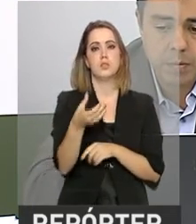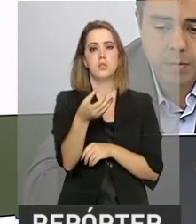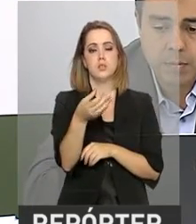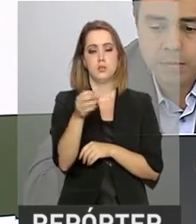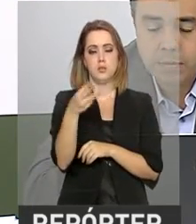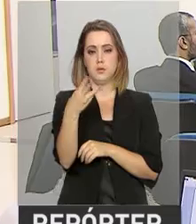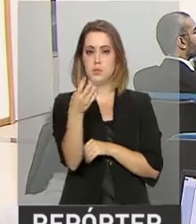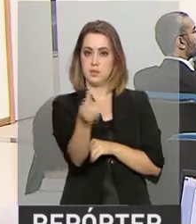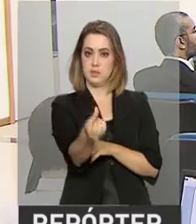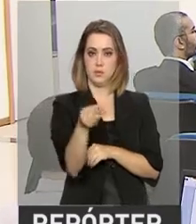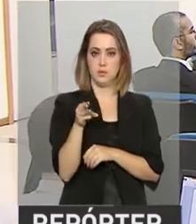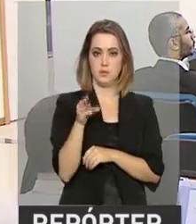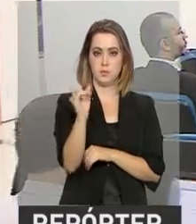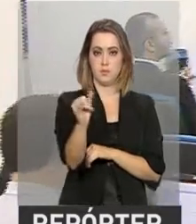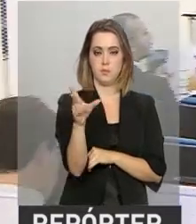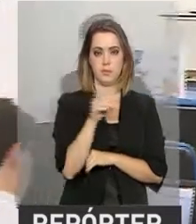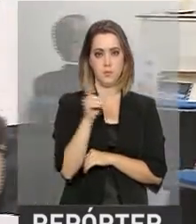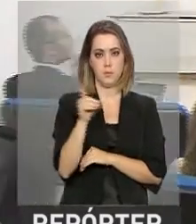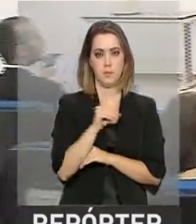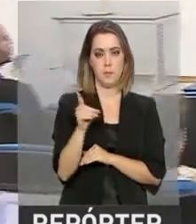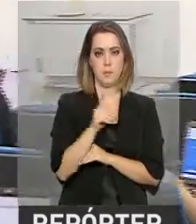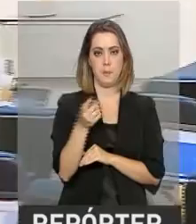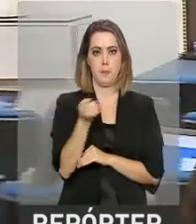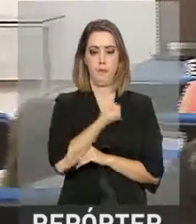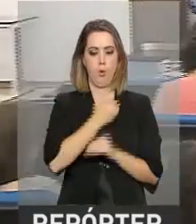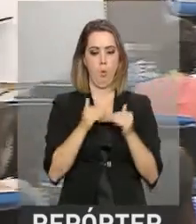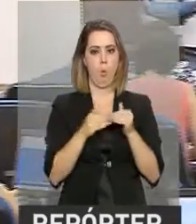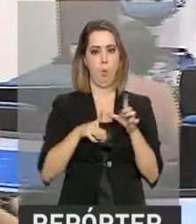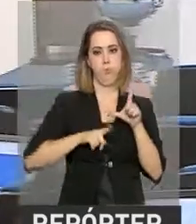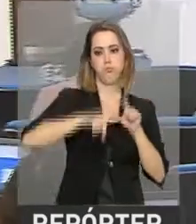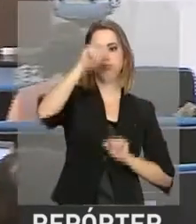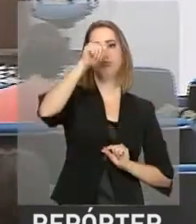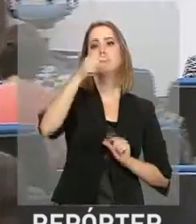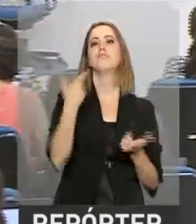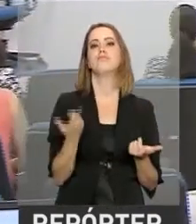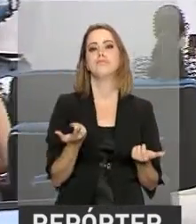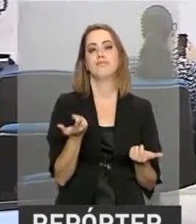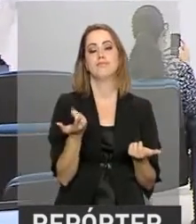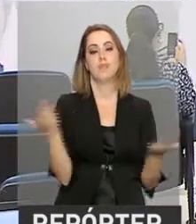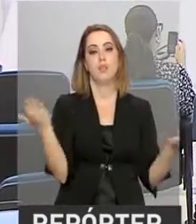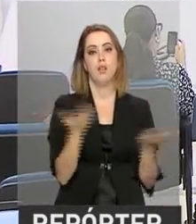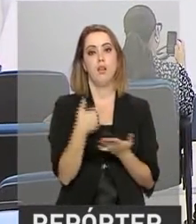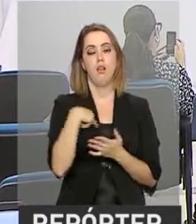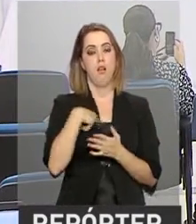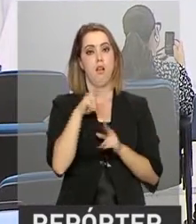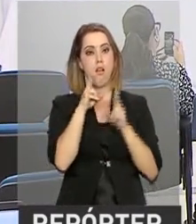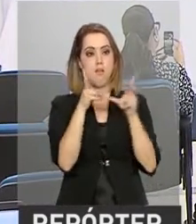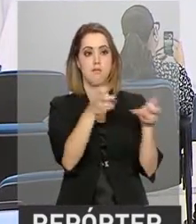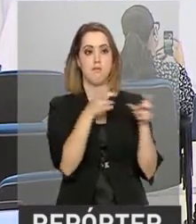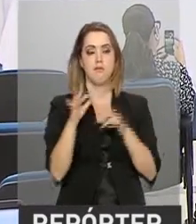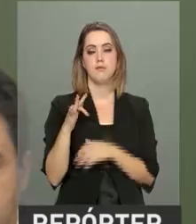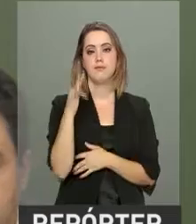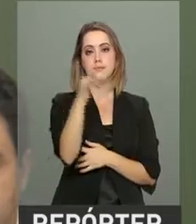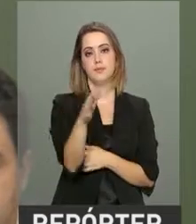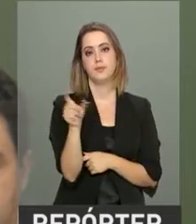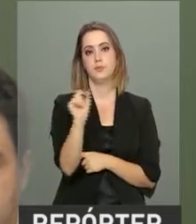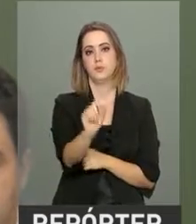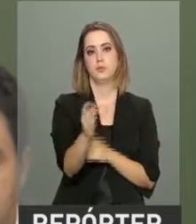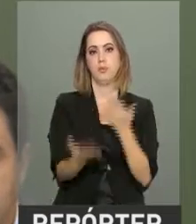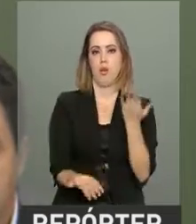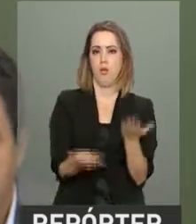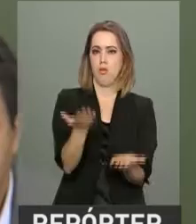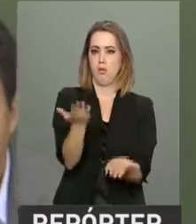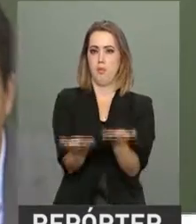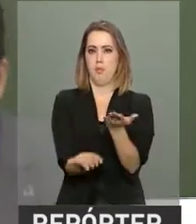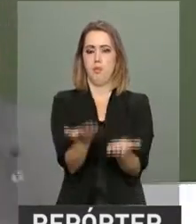de dólares o maior da série histórica a previsão do ministério da indústria comércio exterior e serviços é que a balança